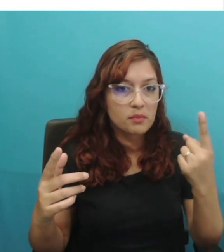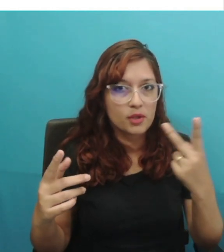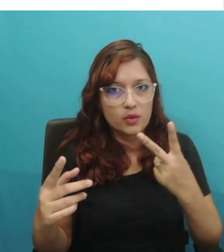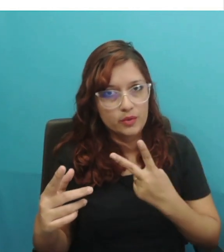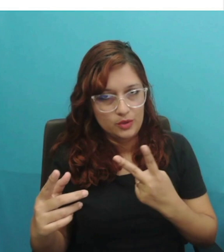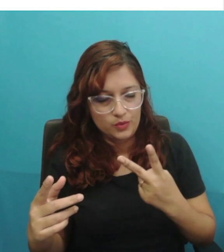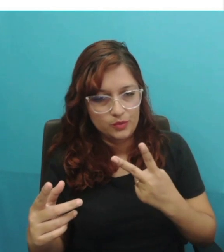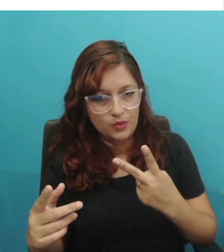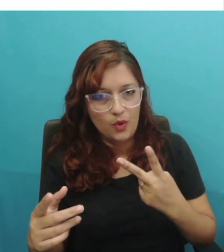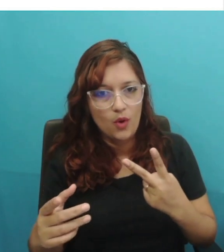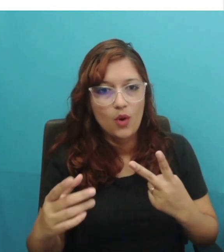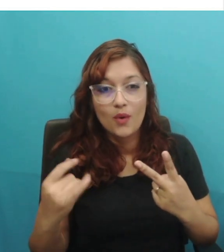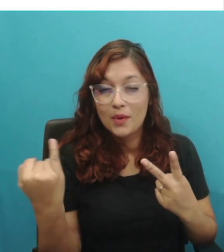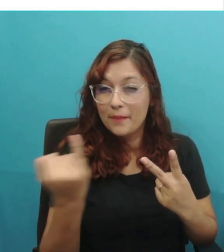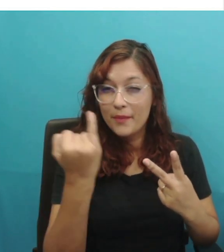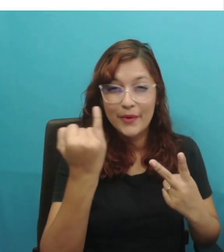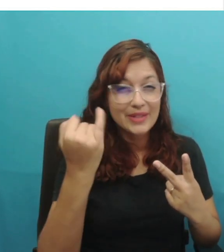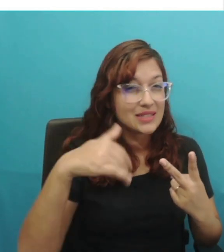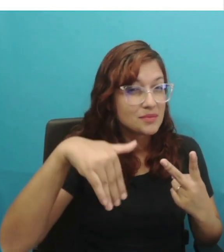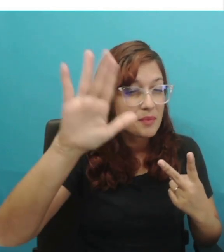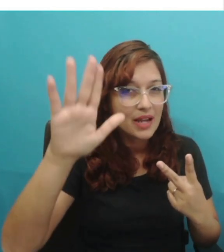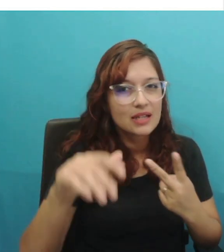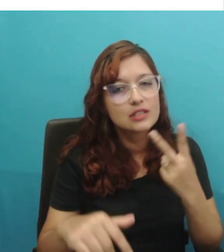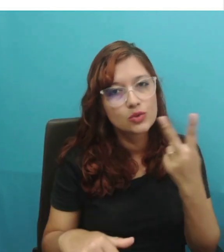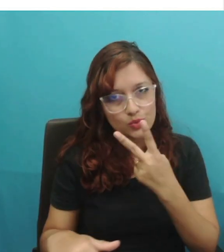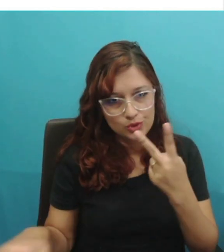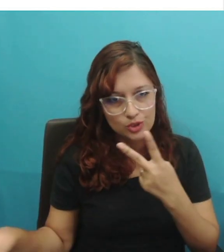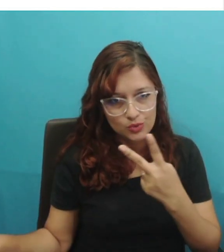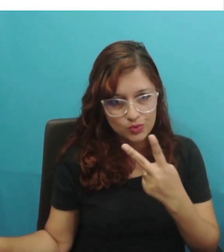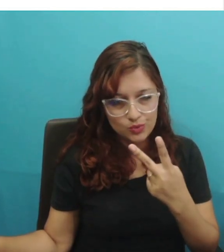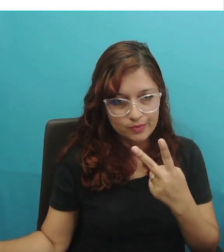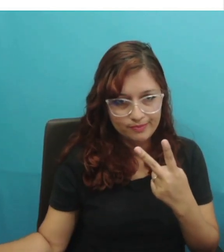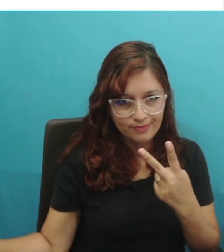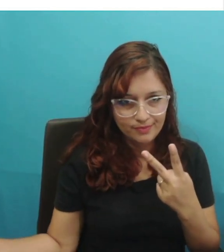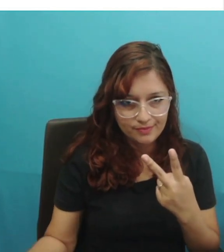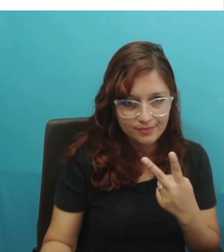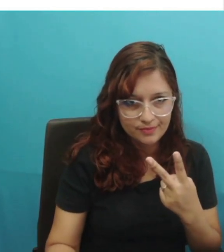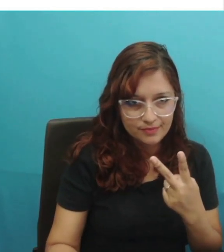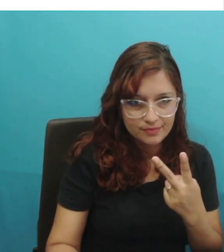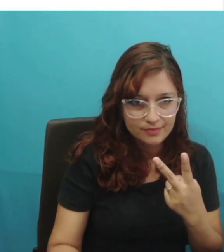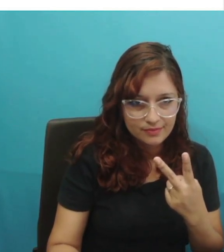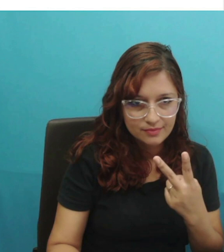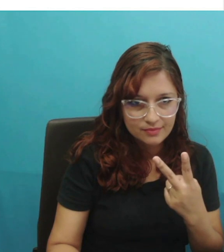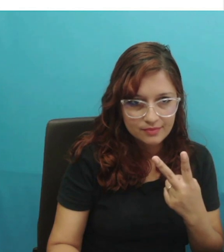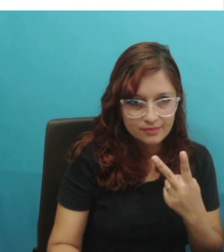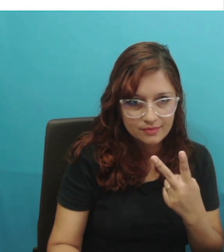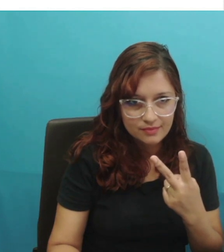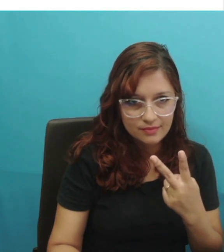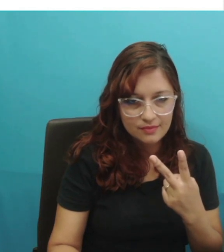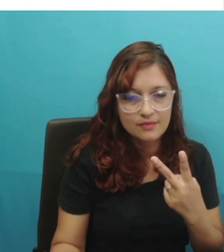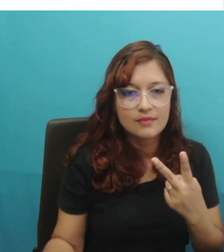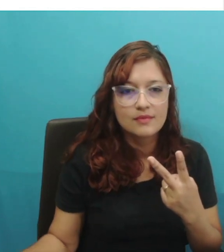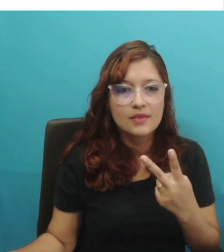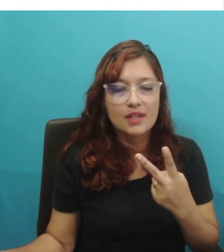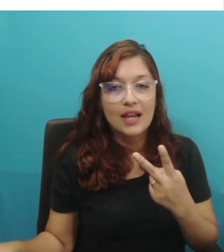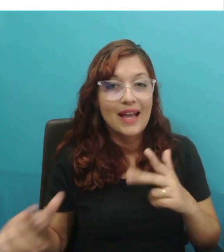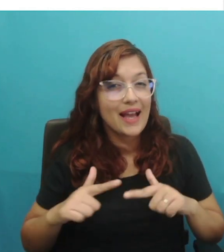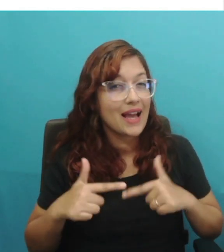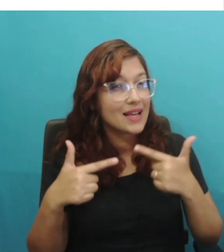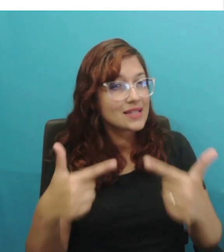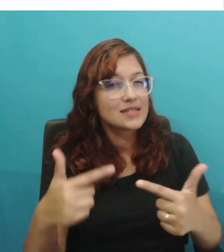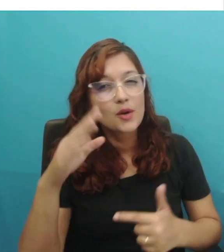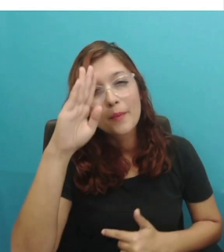Qual é o verbo que ajuda a entender o sentido? Qual é o mais importante? É o segundo verbo, que é